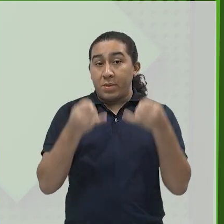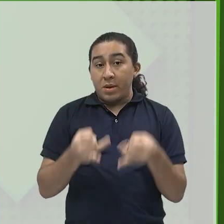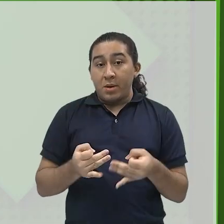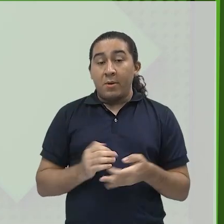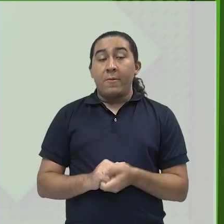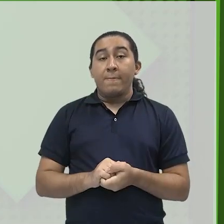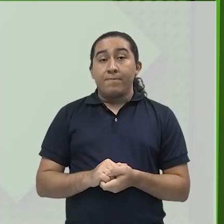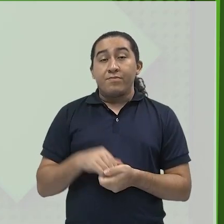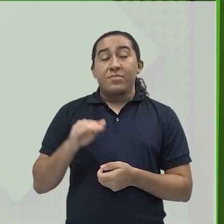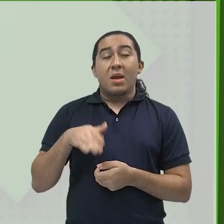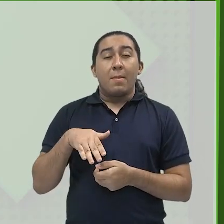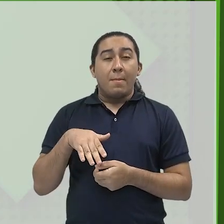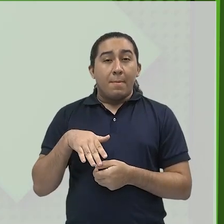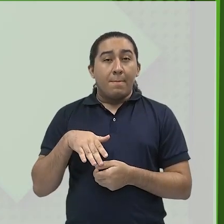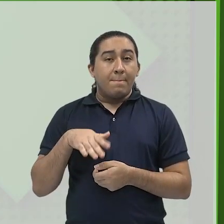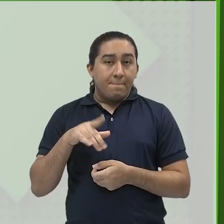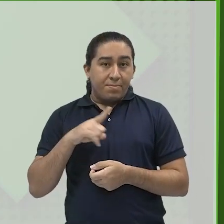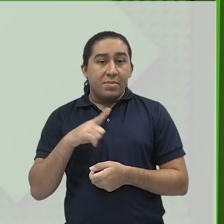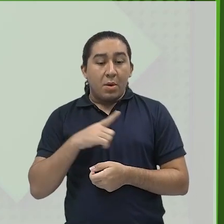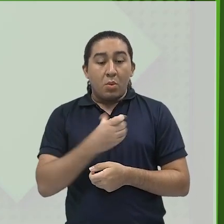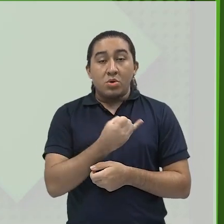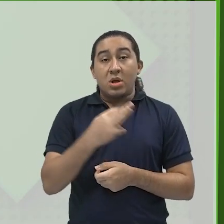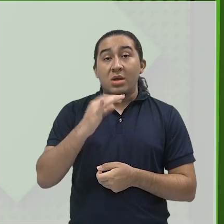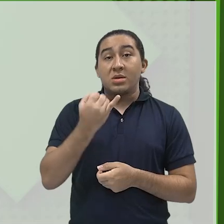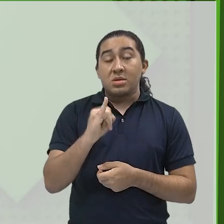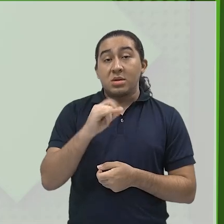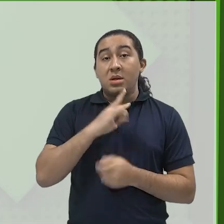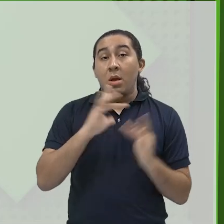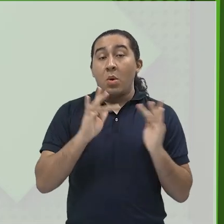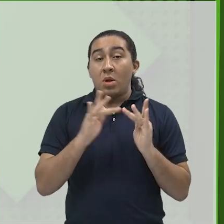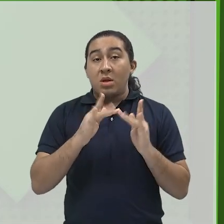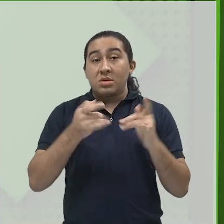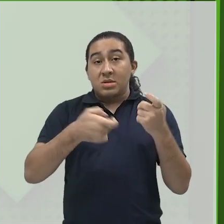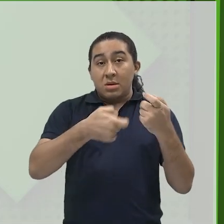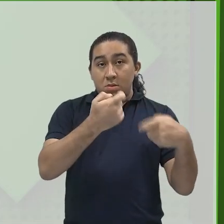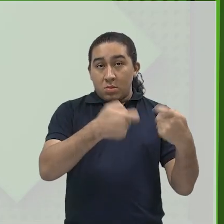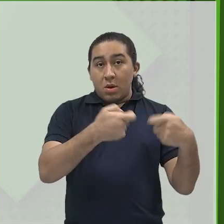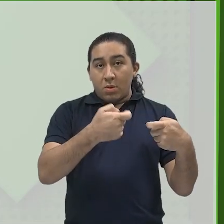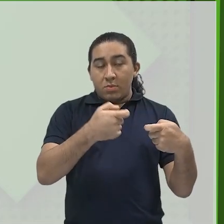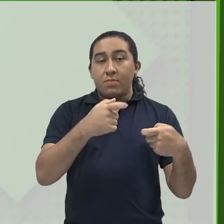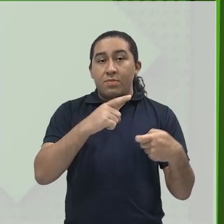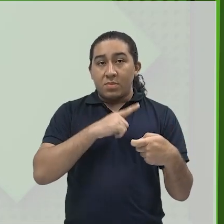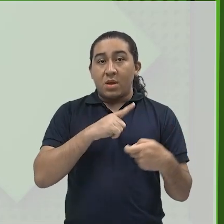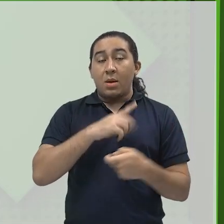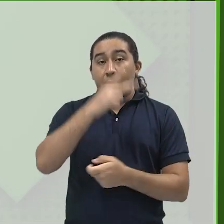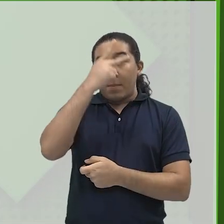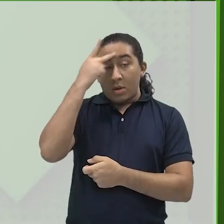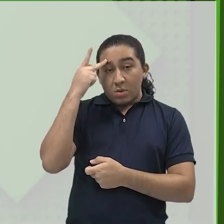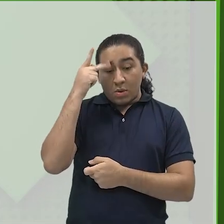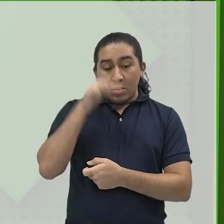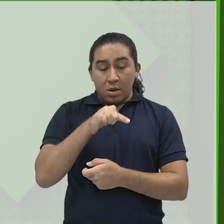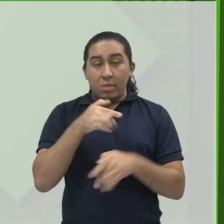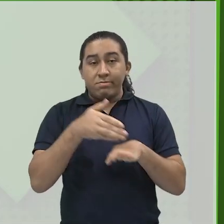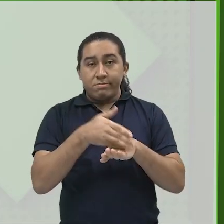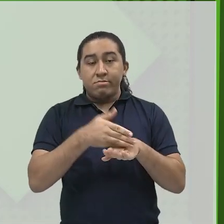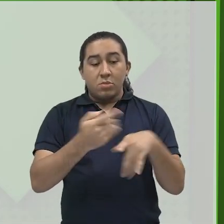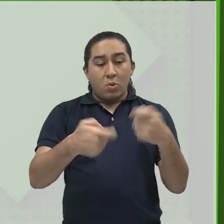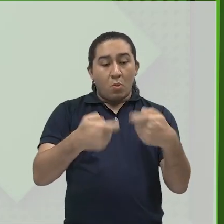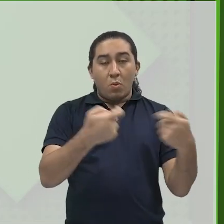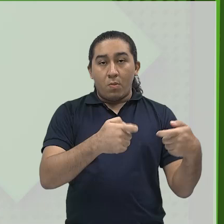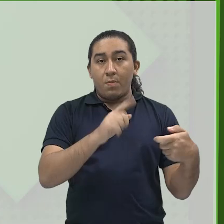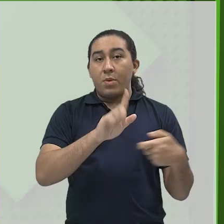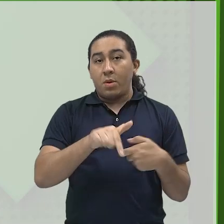sua maioria, né, em relações sexuais, de indivíduos de vida sexualmente ativa, que isso também é